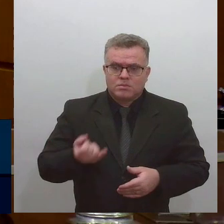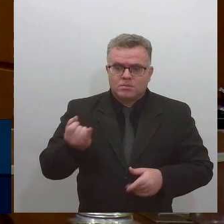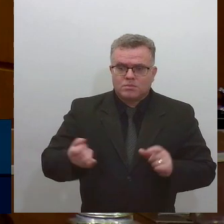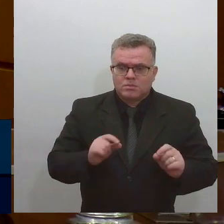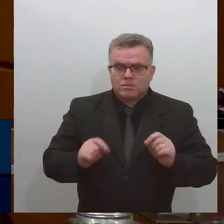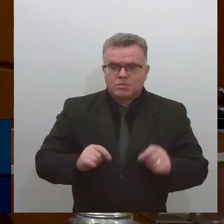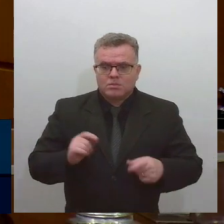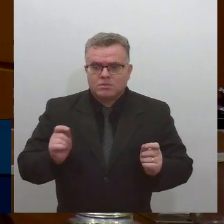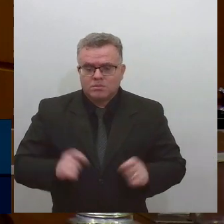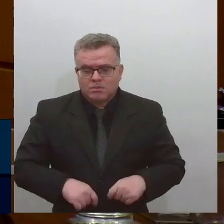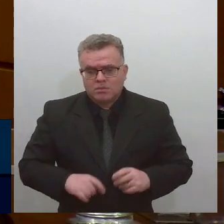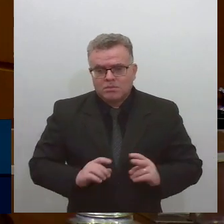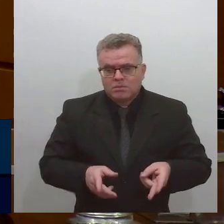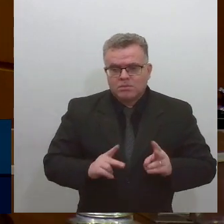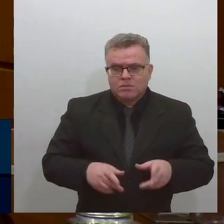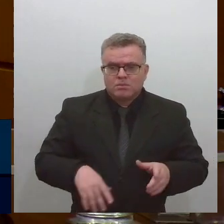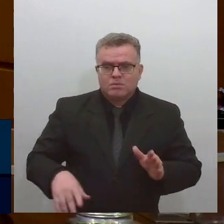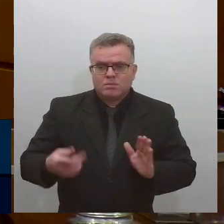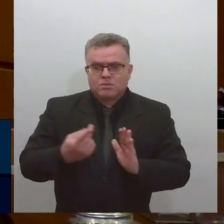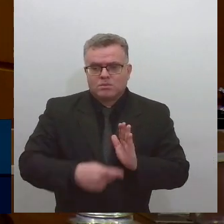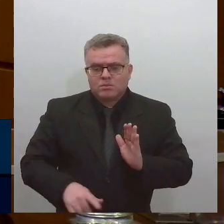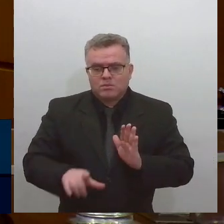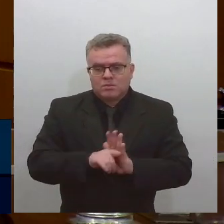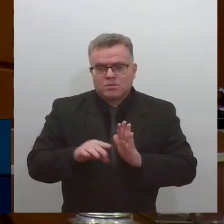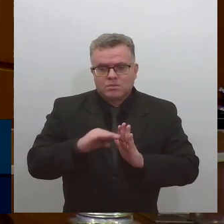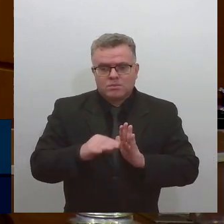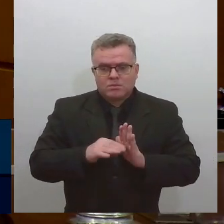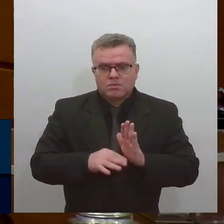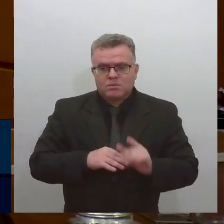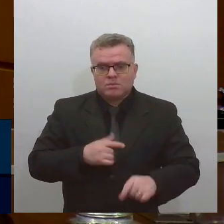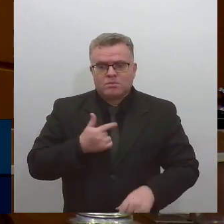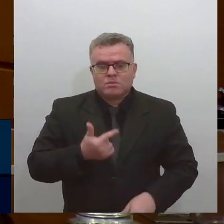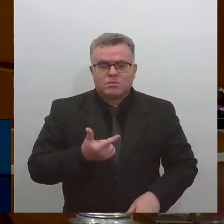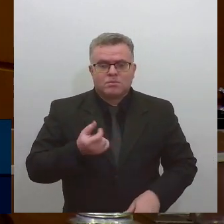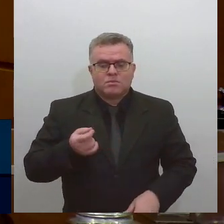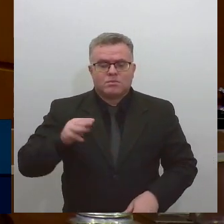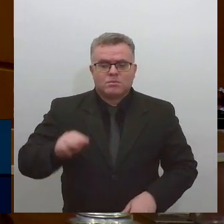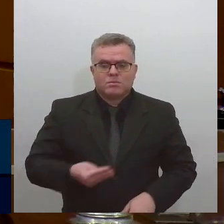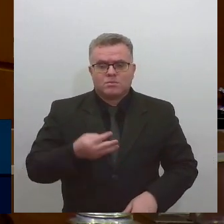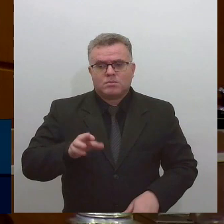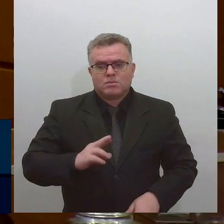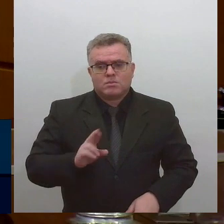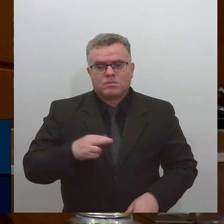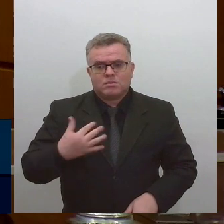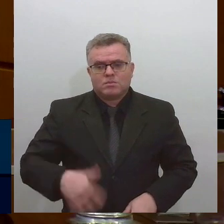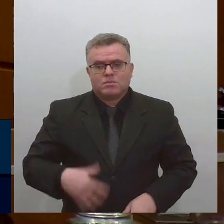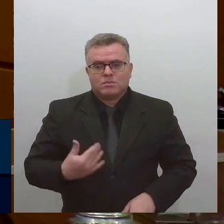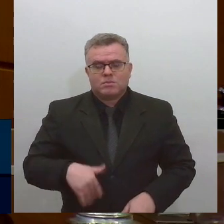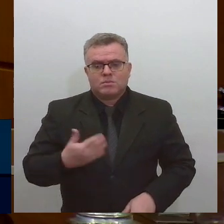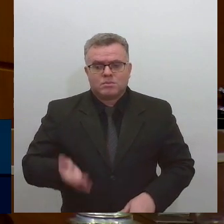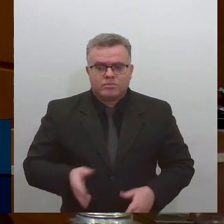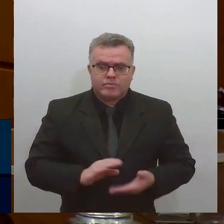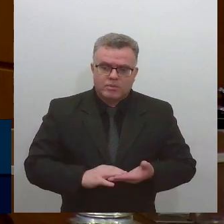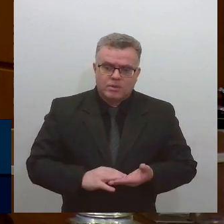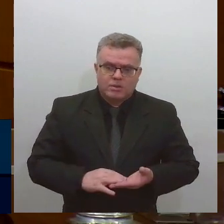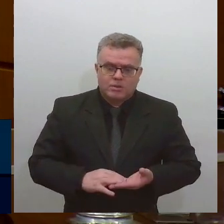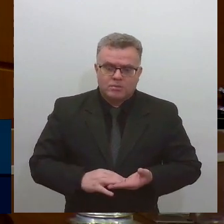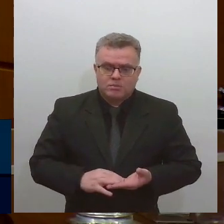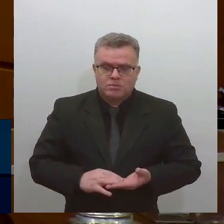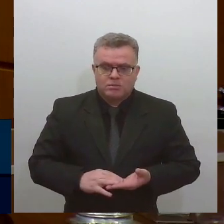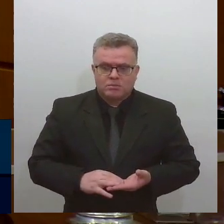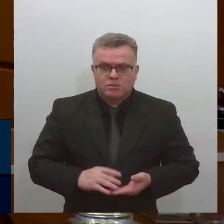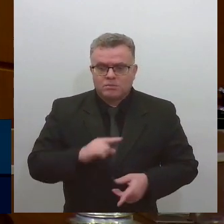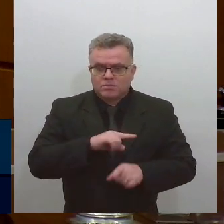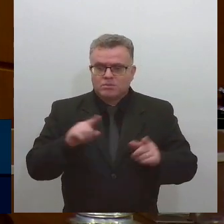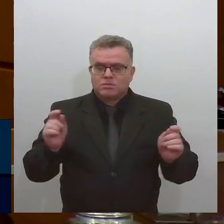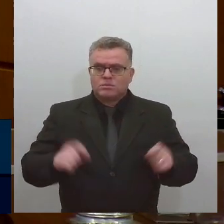que é da ordem de 20 milhões estamos contratando o projeto que é da ordem de R milhões deais e alguém pode chegar e me perguntar mas superintendente